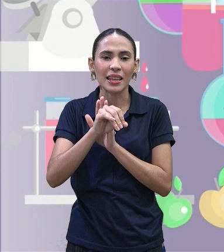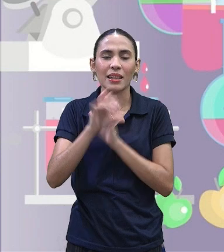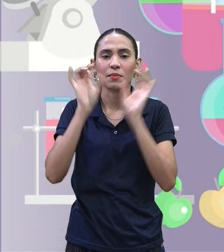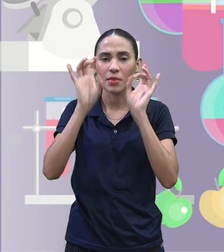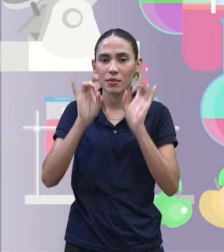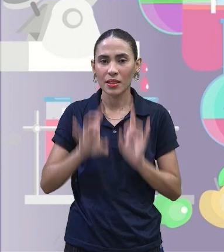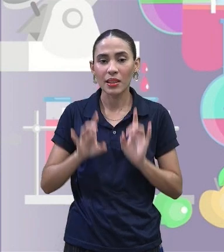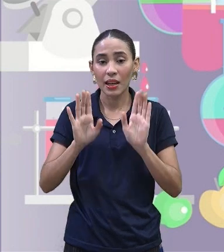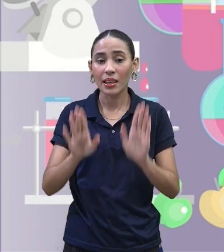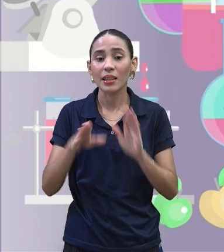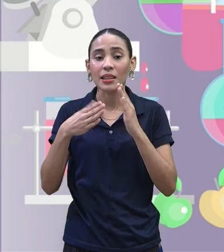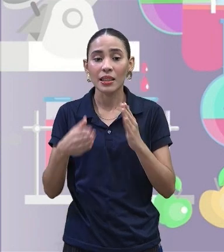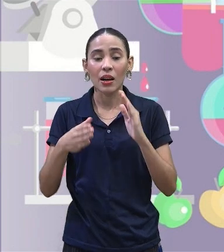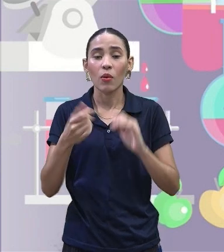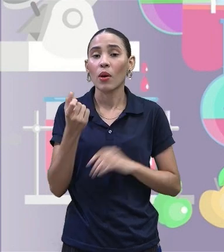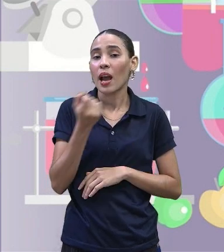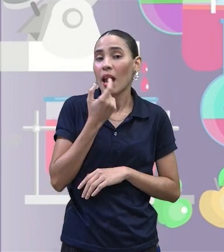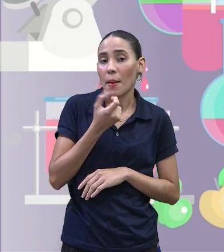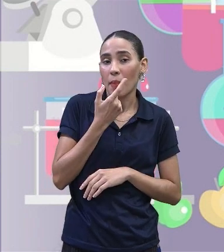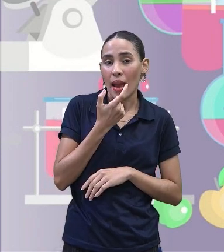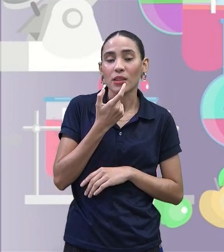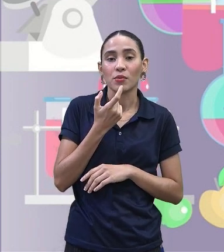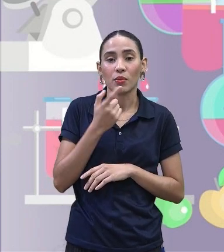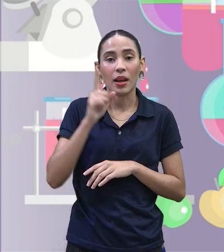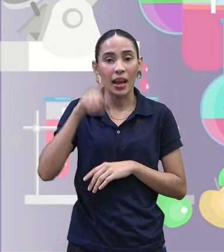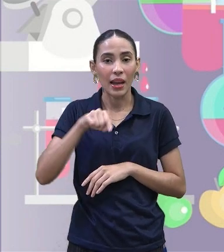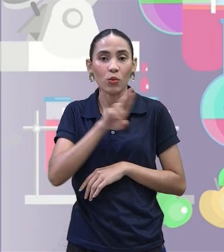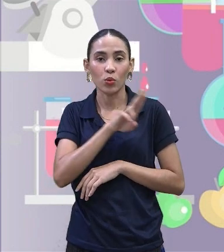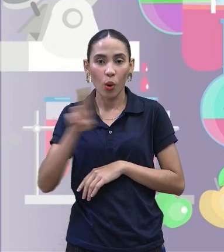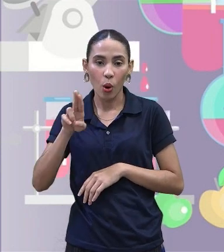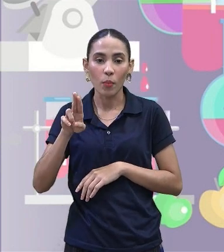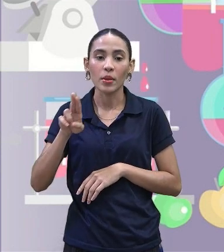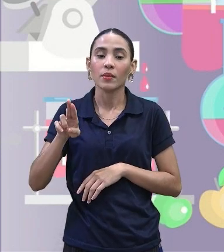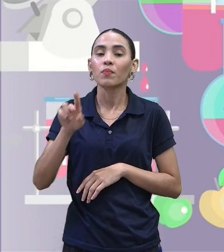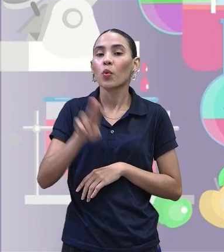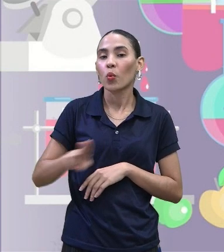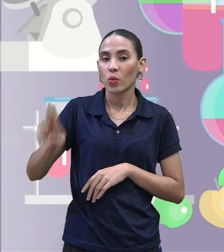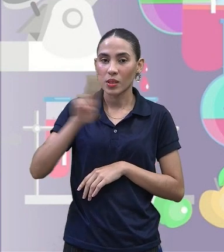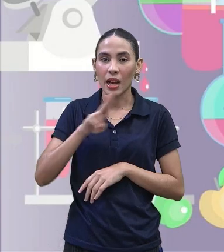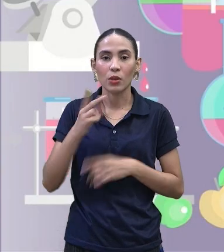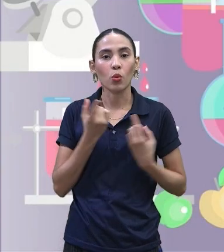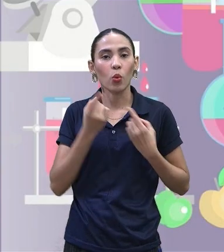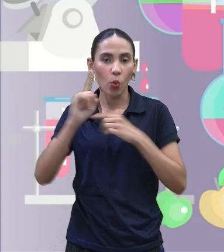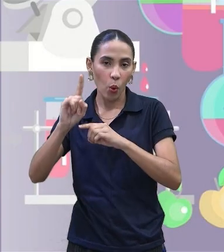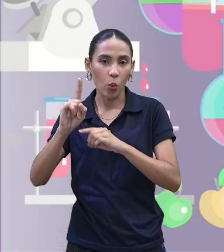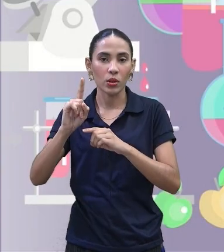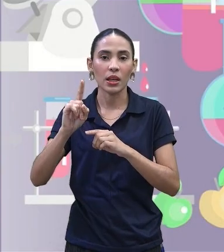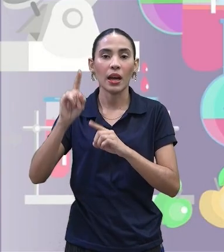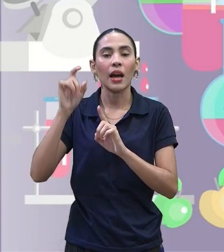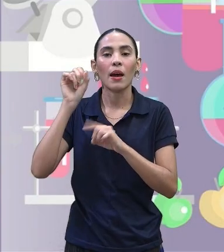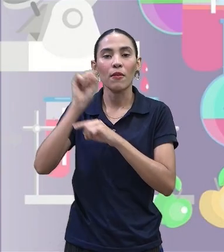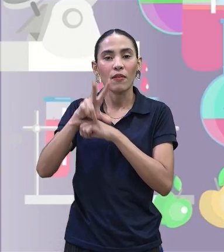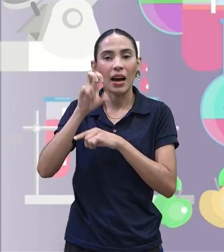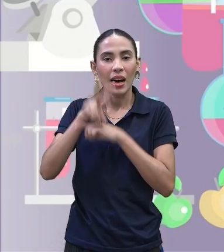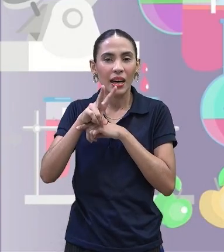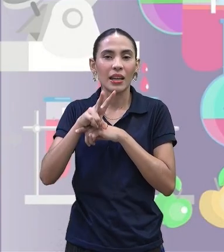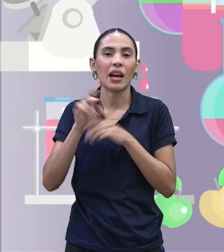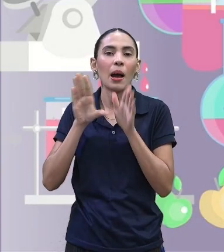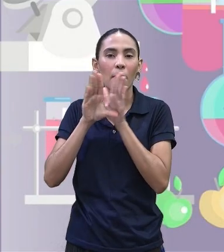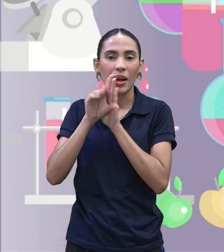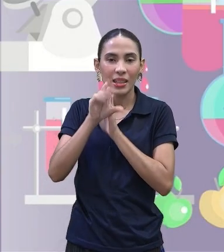especificamente. Então, antibiótico é o nome do remédio utilizado contra bactérias, quando a gente está com uma